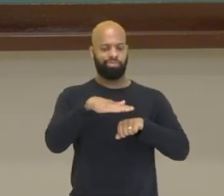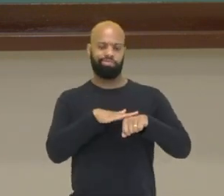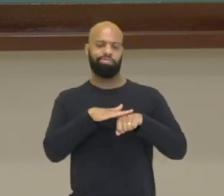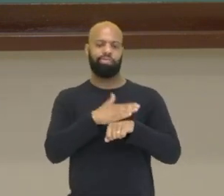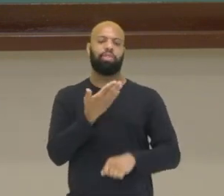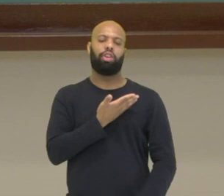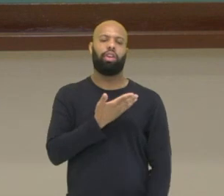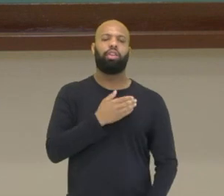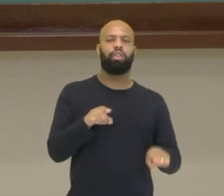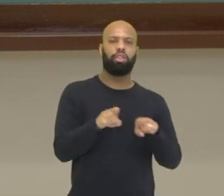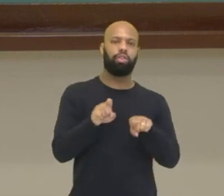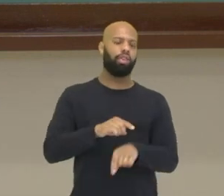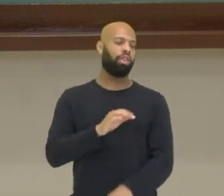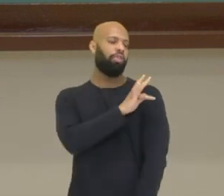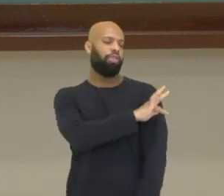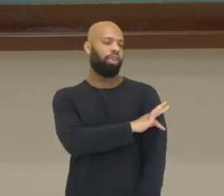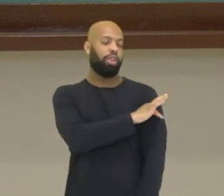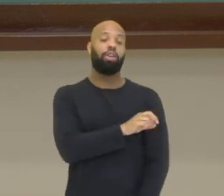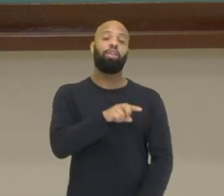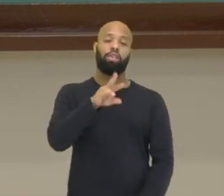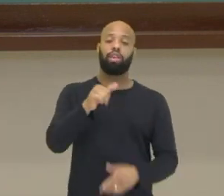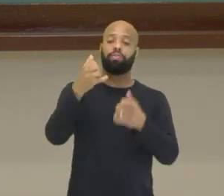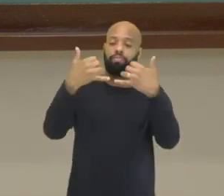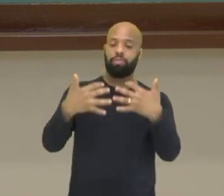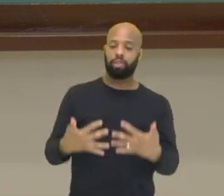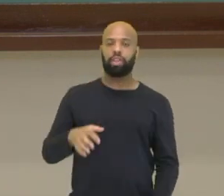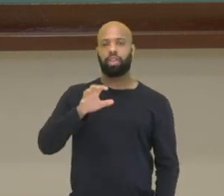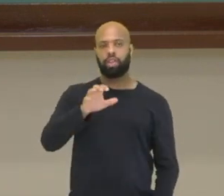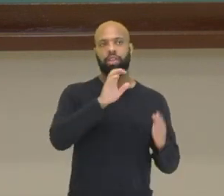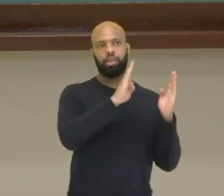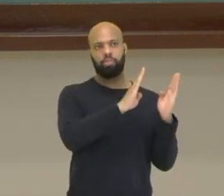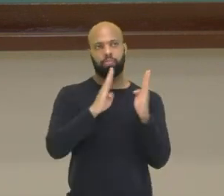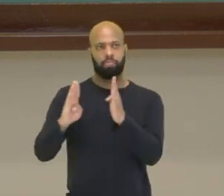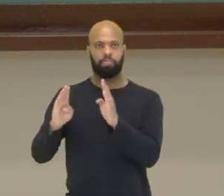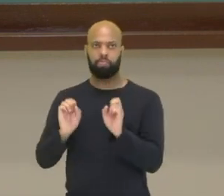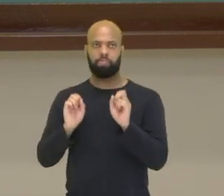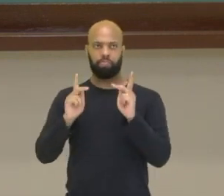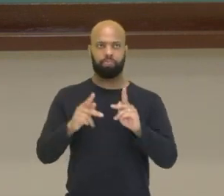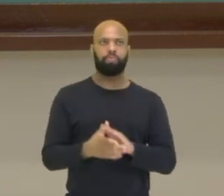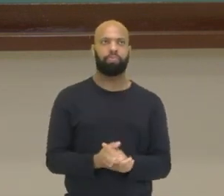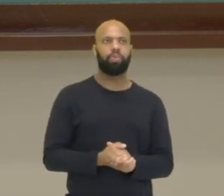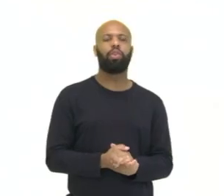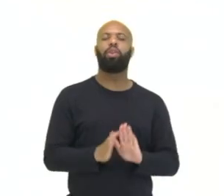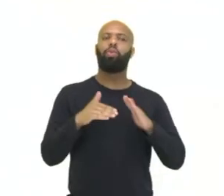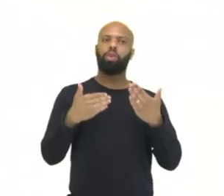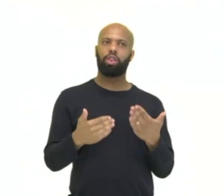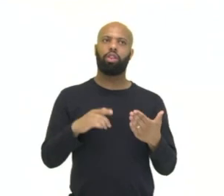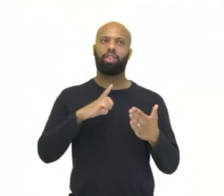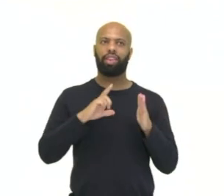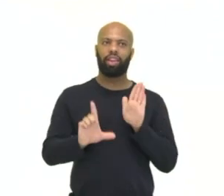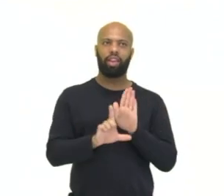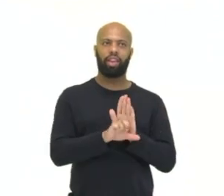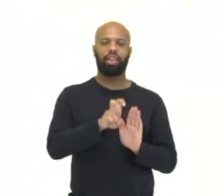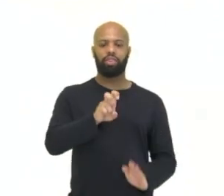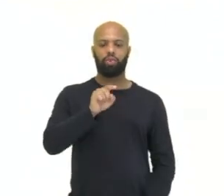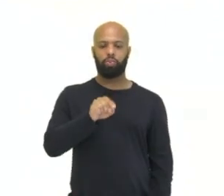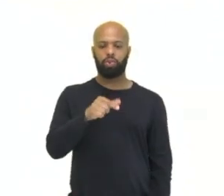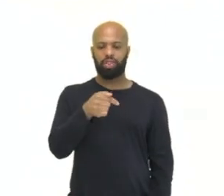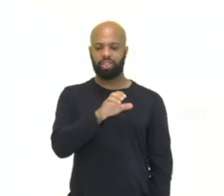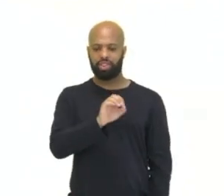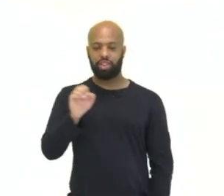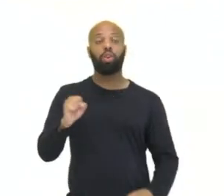colegas do ensino fundamental e explicar sobre esse procedimento para eles. Então, de acordo com a Lei 5.700